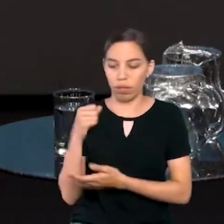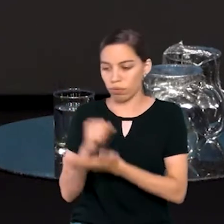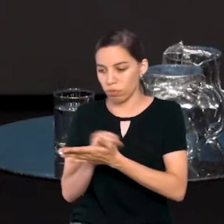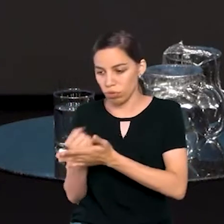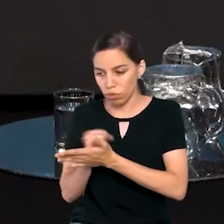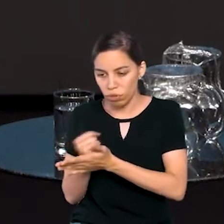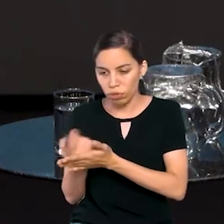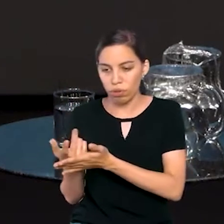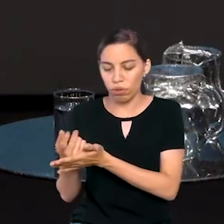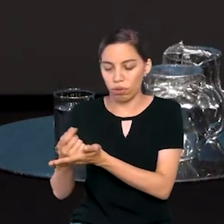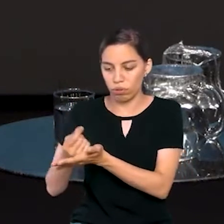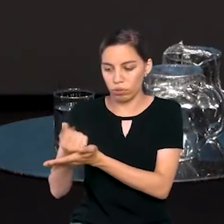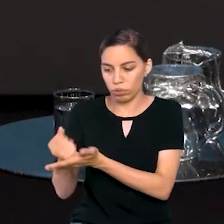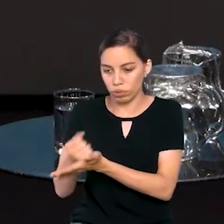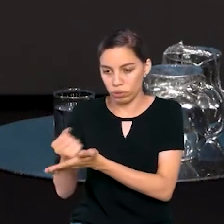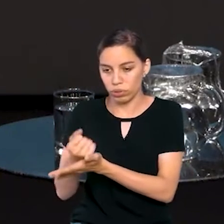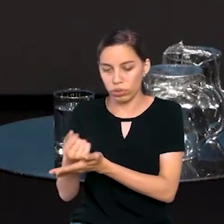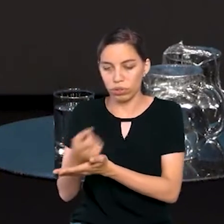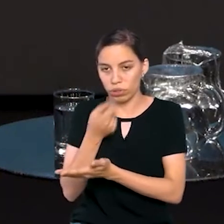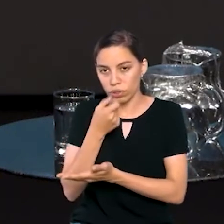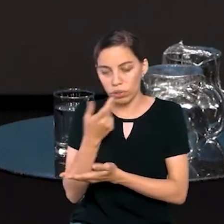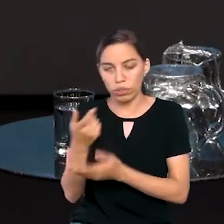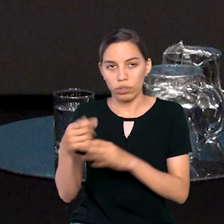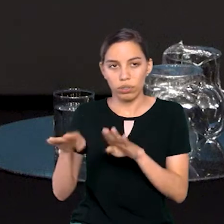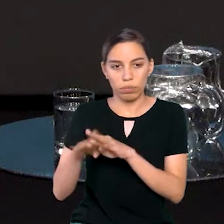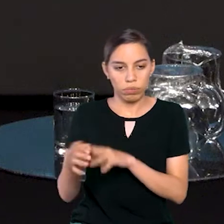nossas práticas, com a nossa,